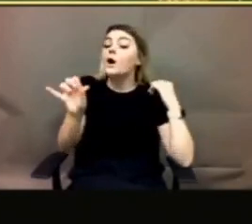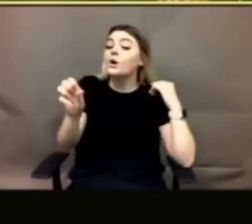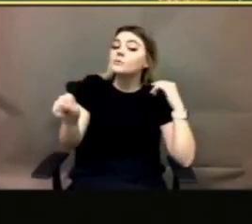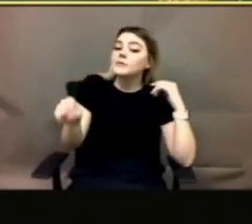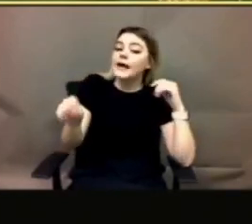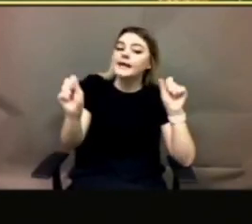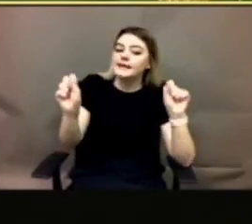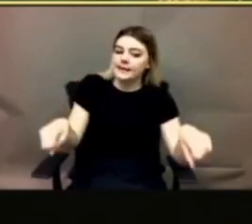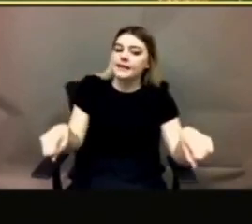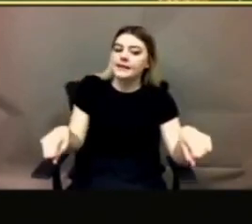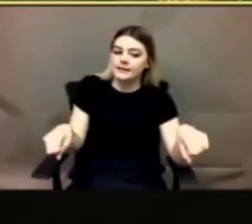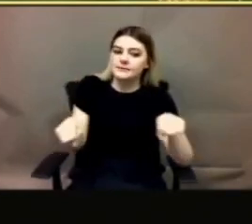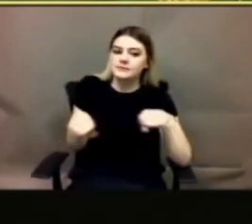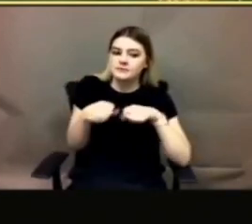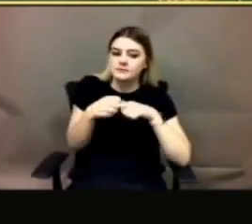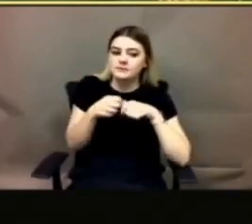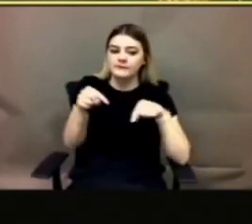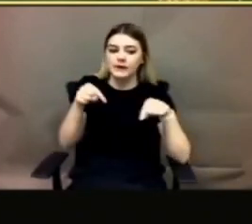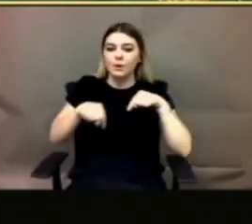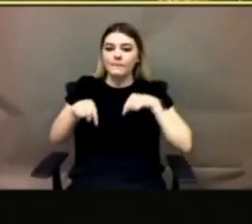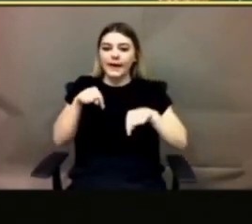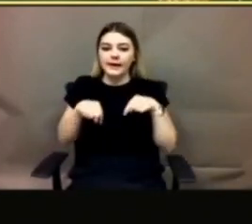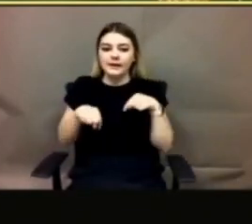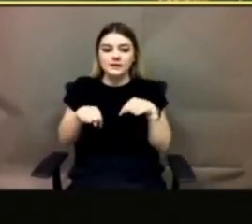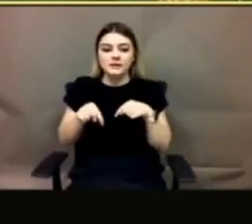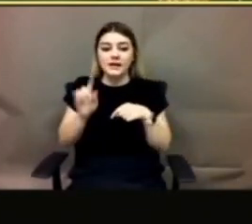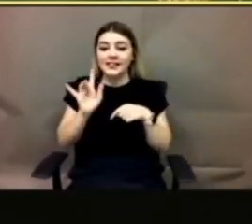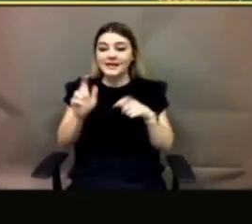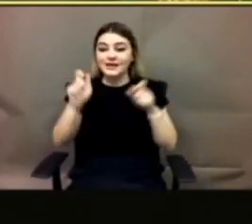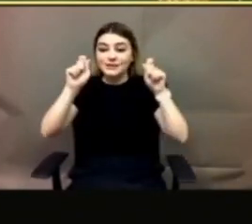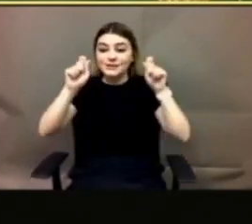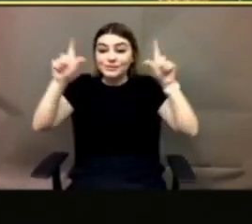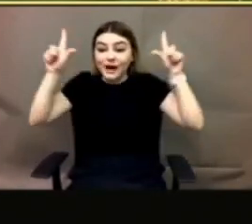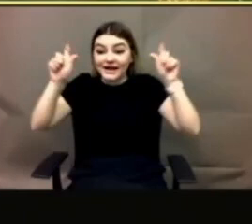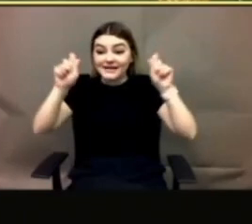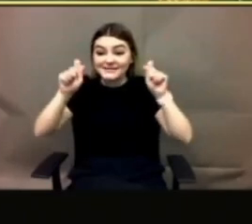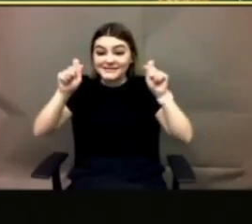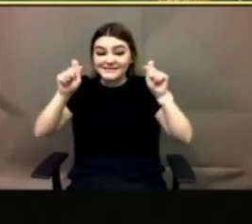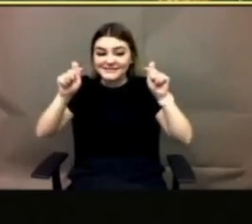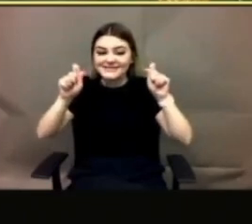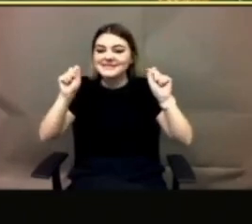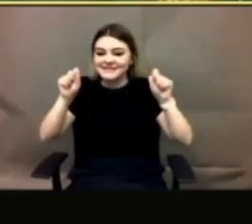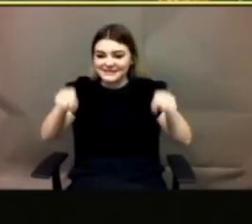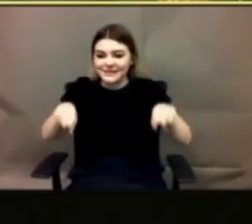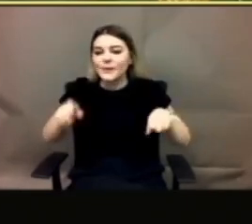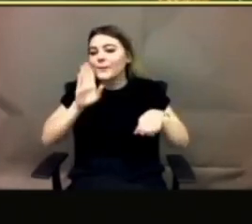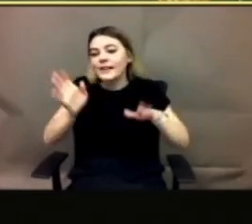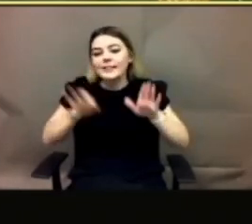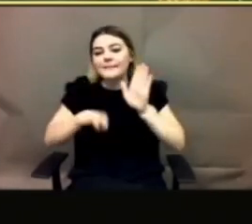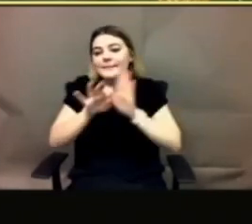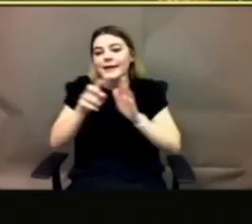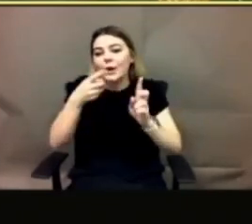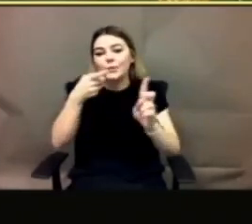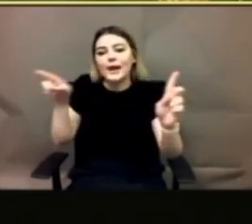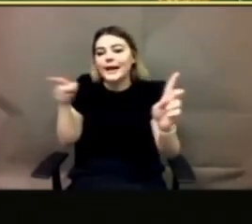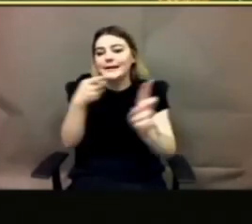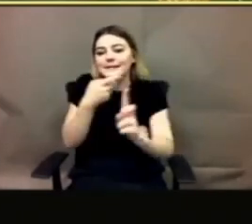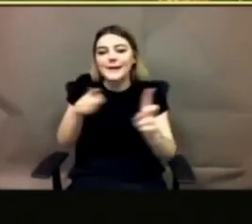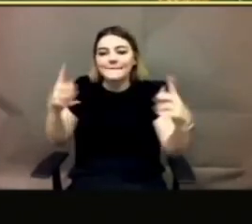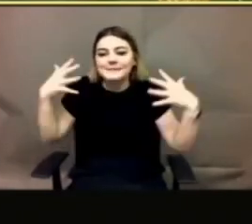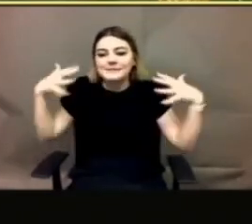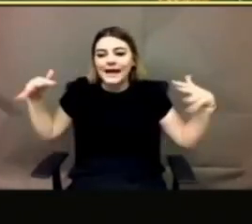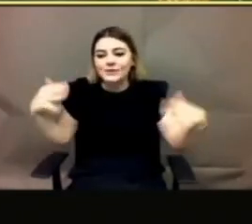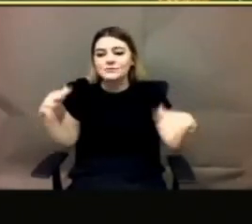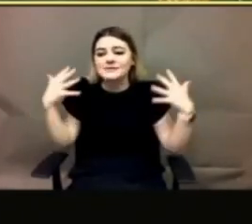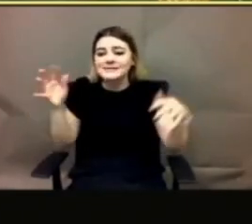Ah, eu posso sim. Então voltando aqui, clicamos em surpresa aqui. Então vamos ter um som aleatório.